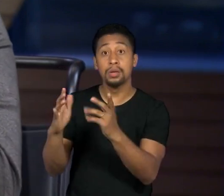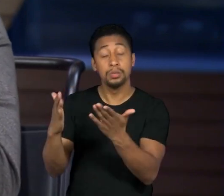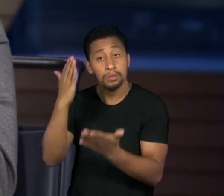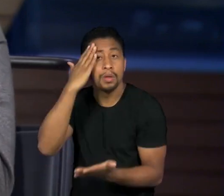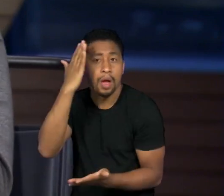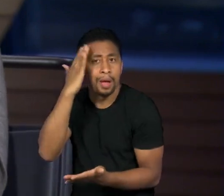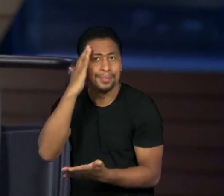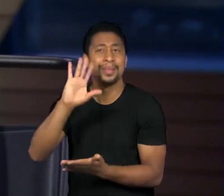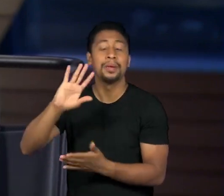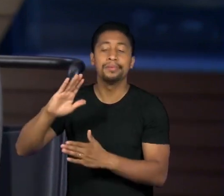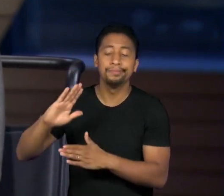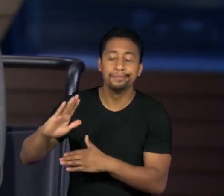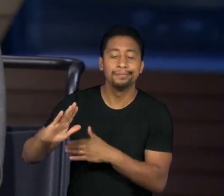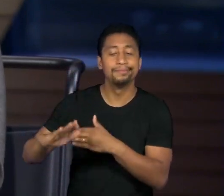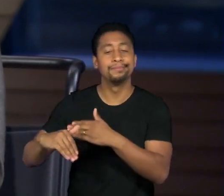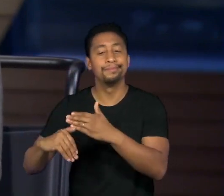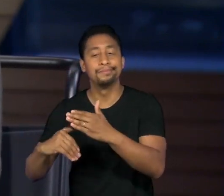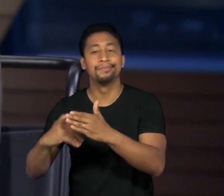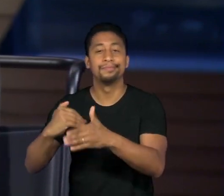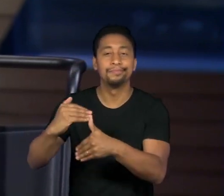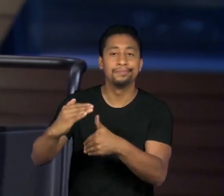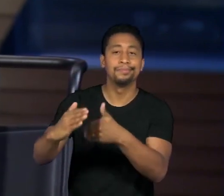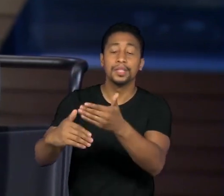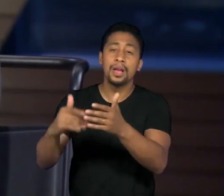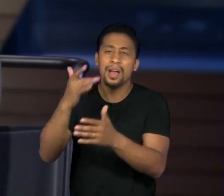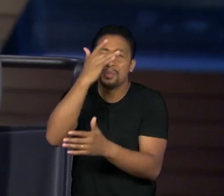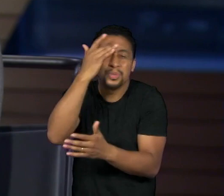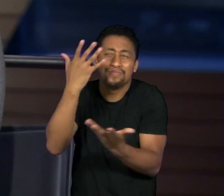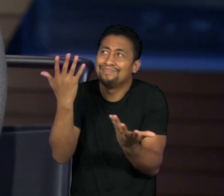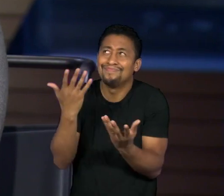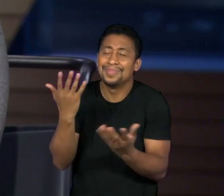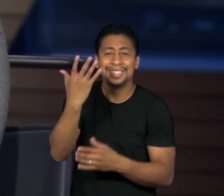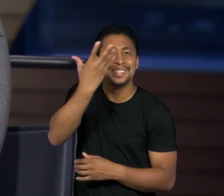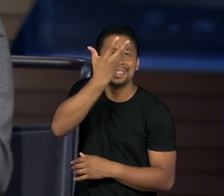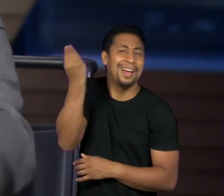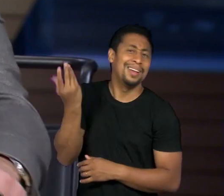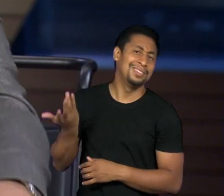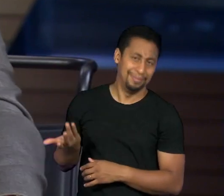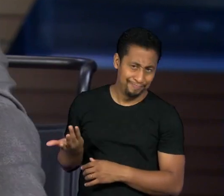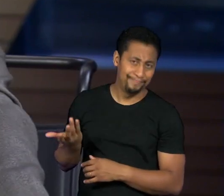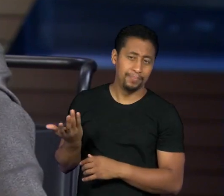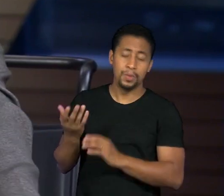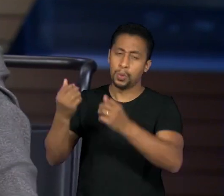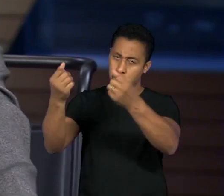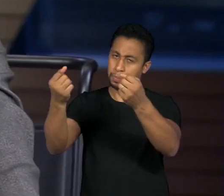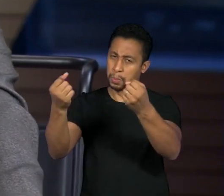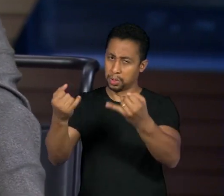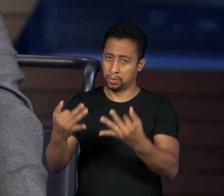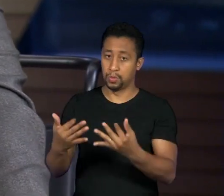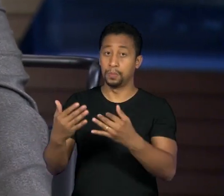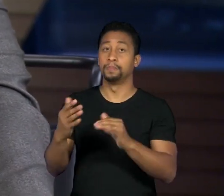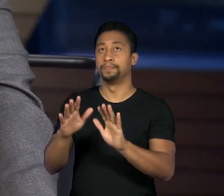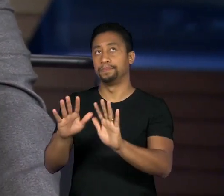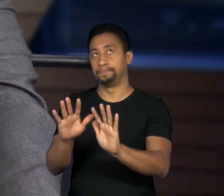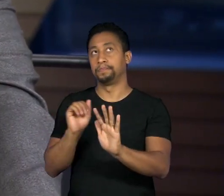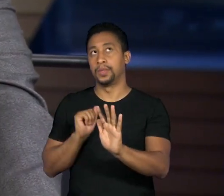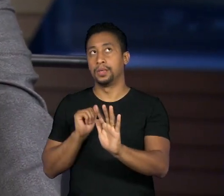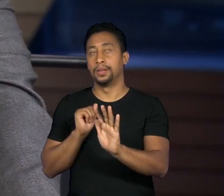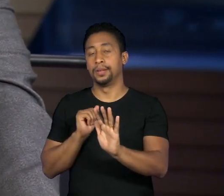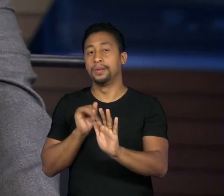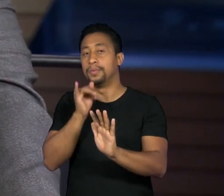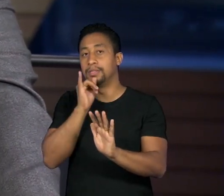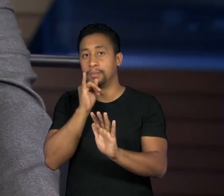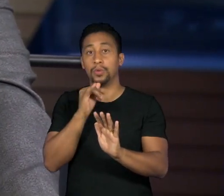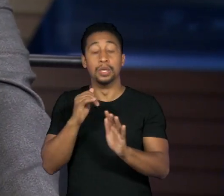perdendo pela própria apropriação do discurso. Quando eu falo, ao invés de usar